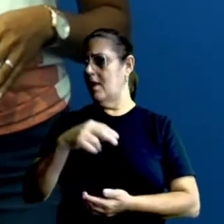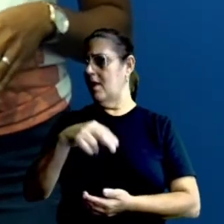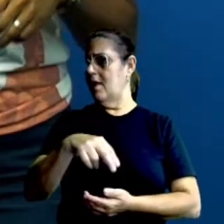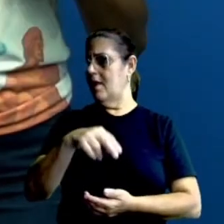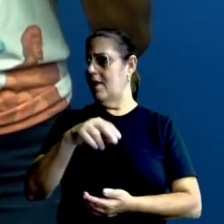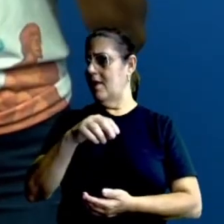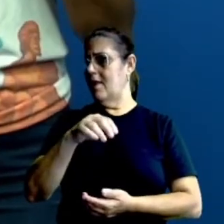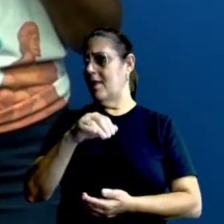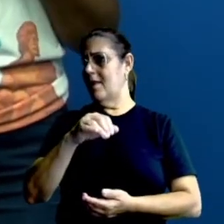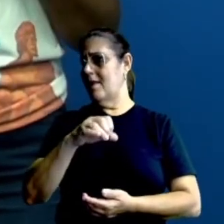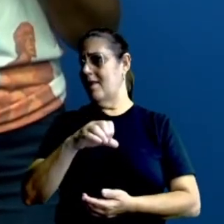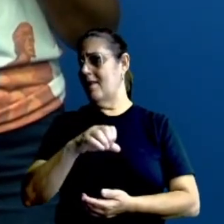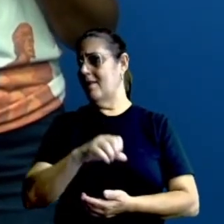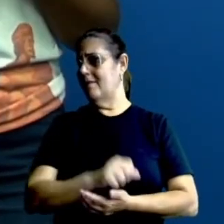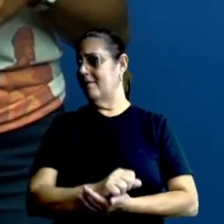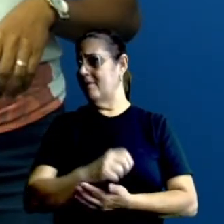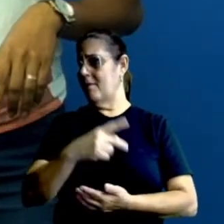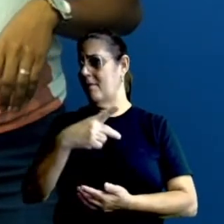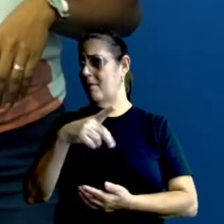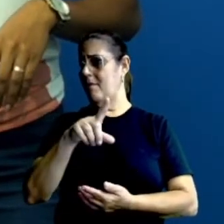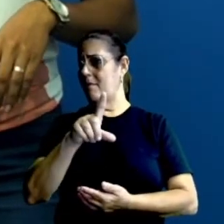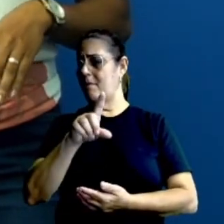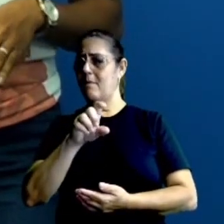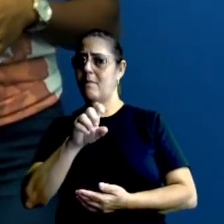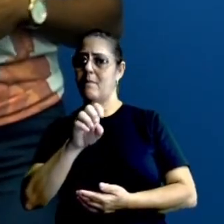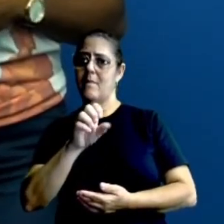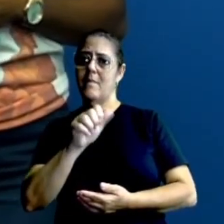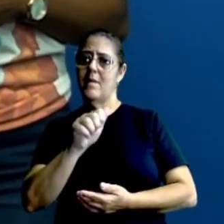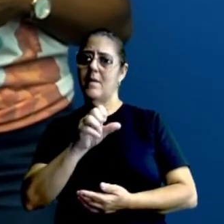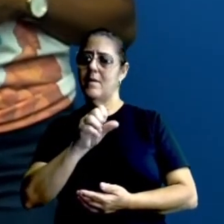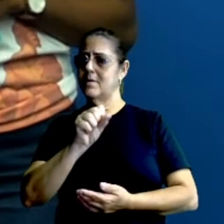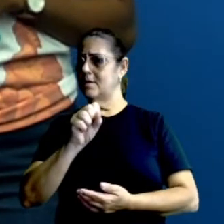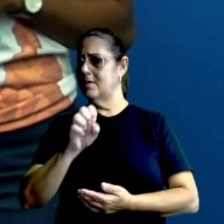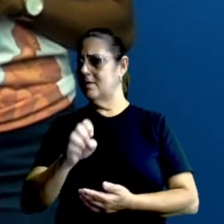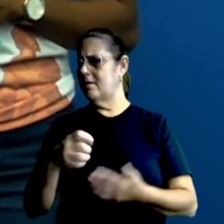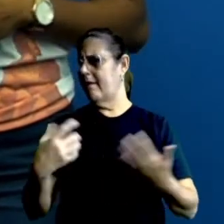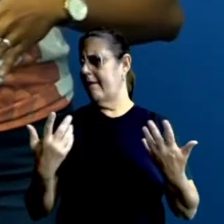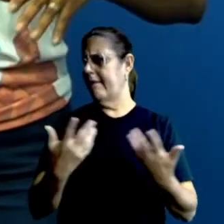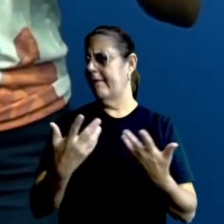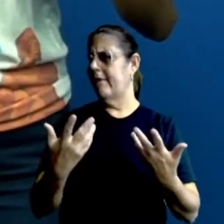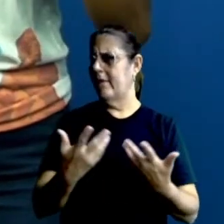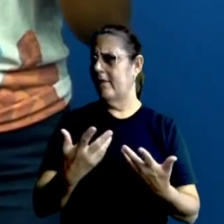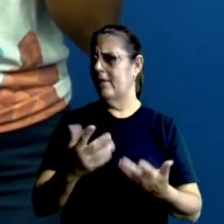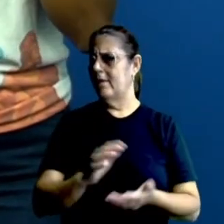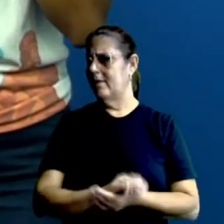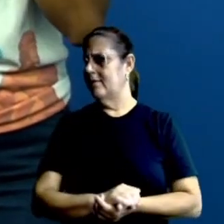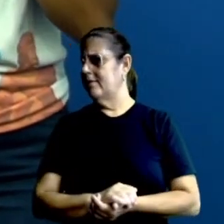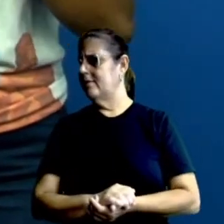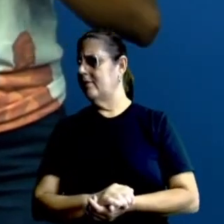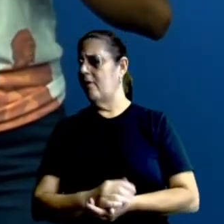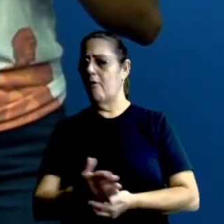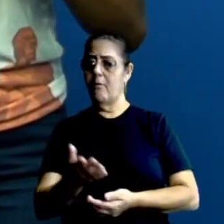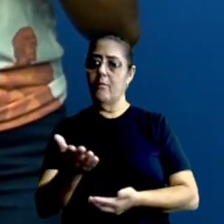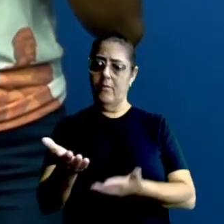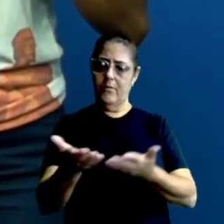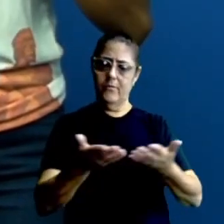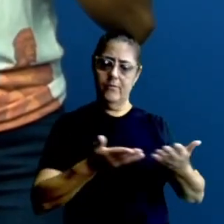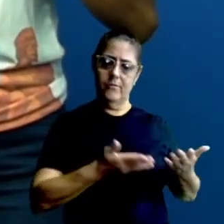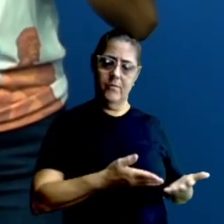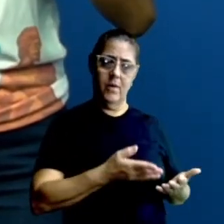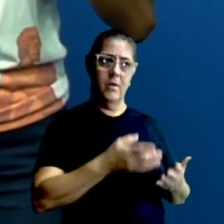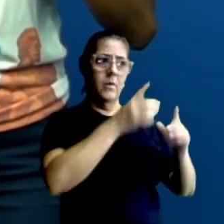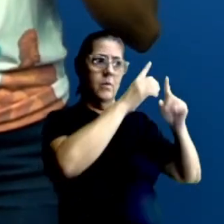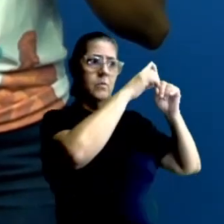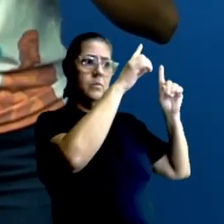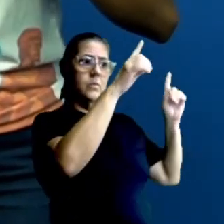Lives correcto agora amores e essa venha ao quadro por